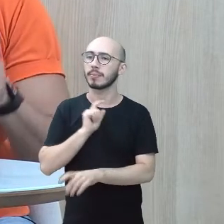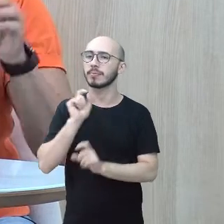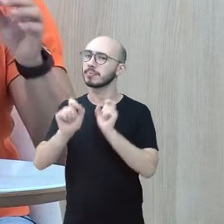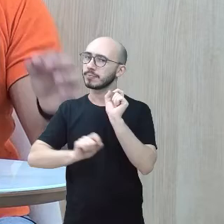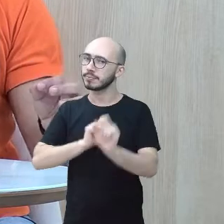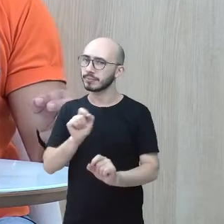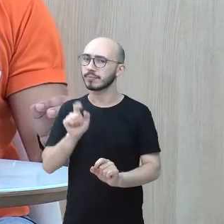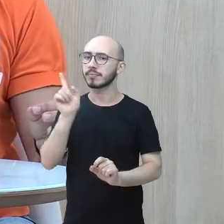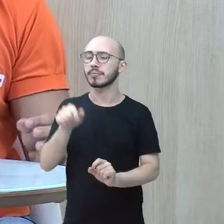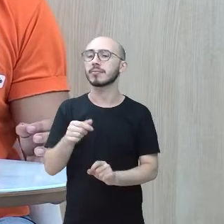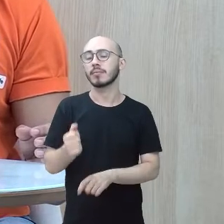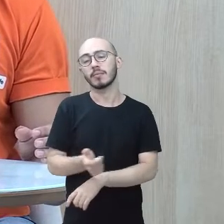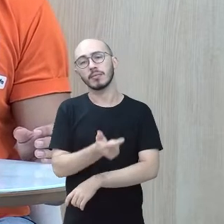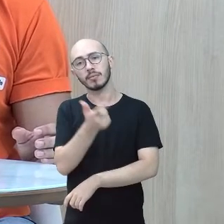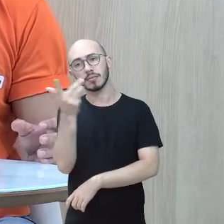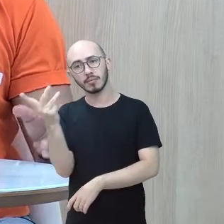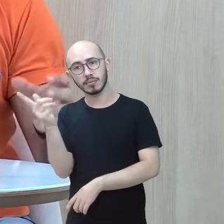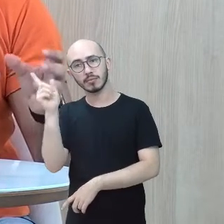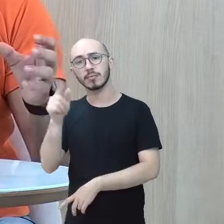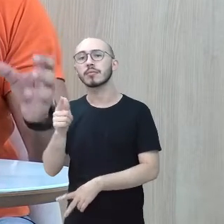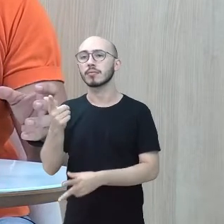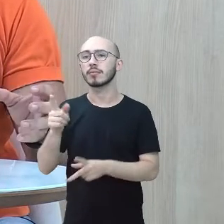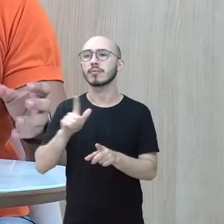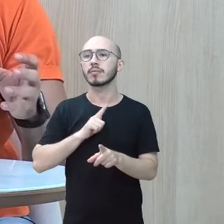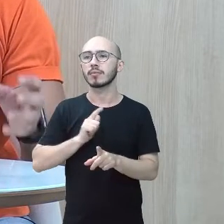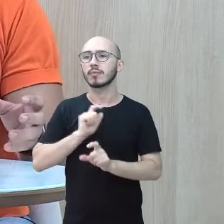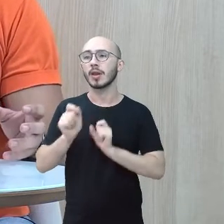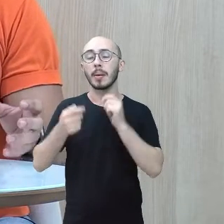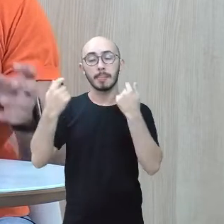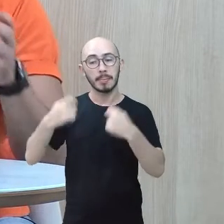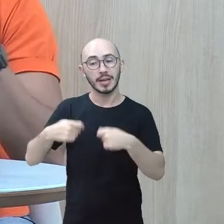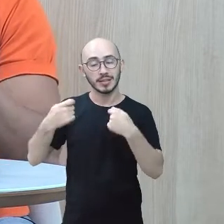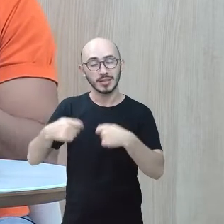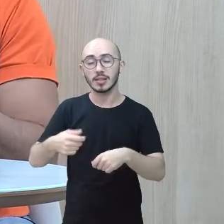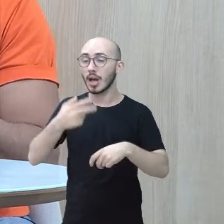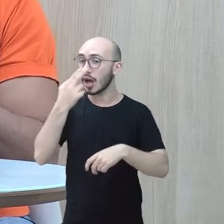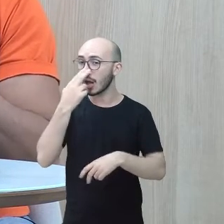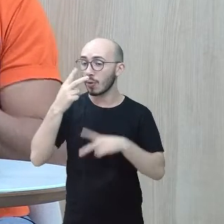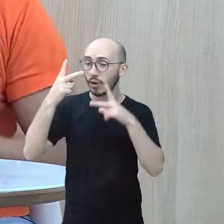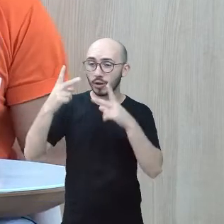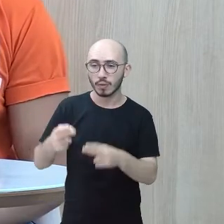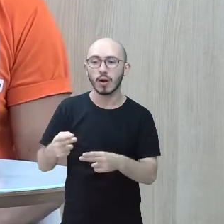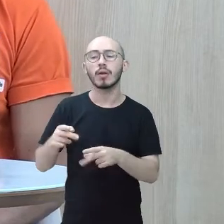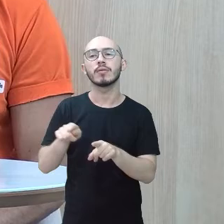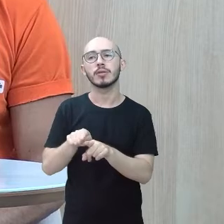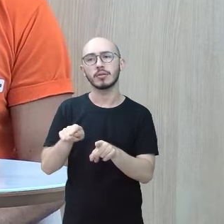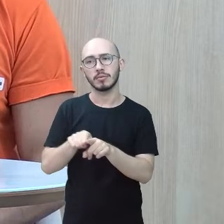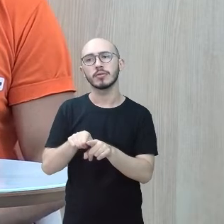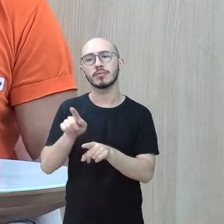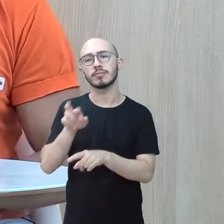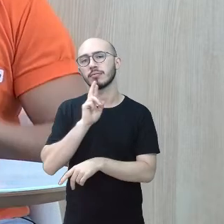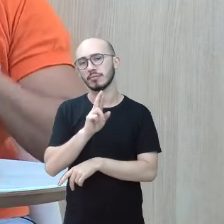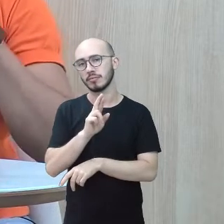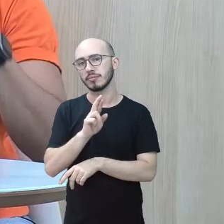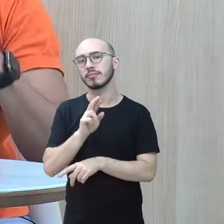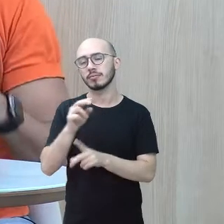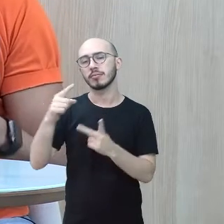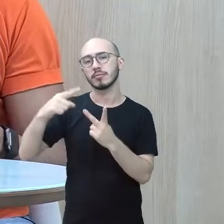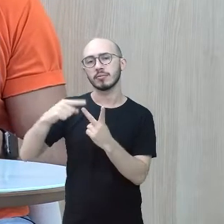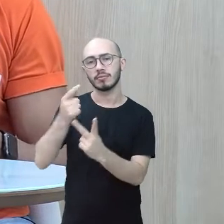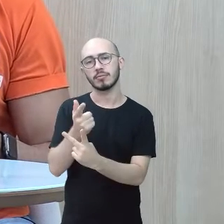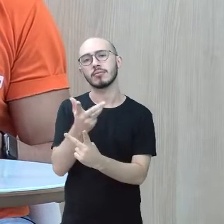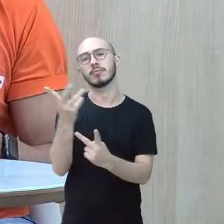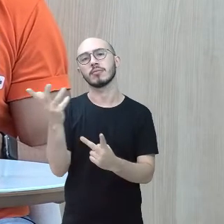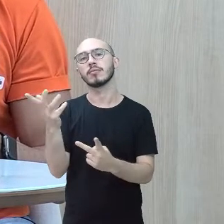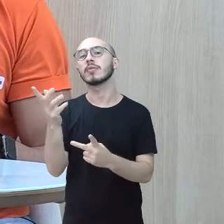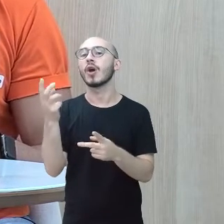que o valor do expoente na potência, ele tem que ser igual ao índice da radiciação, certo? Como o Tiago